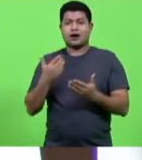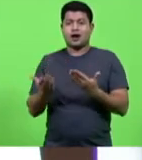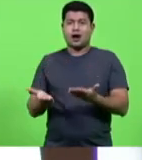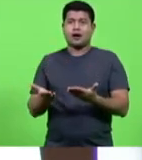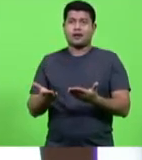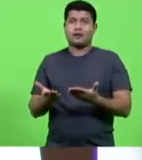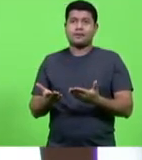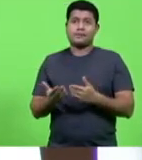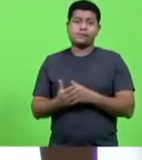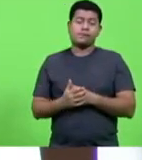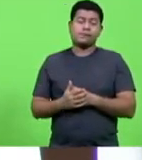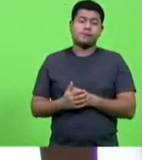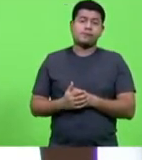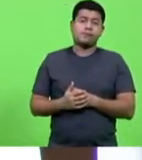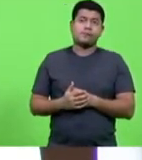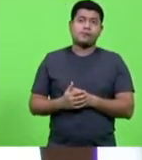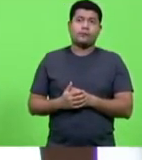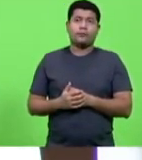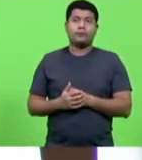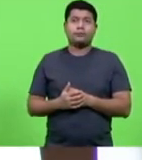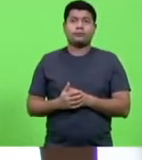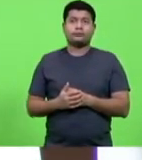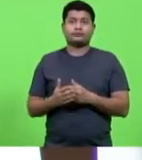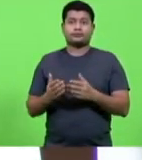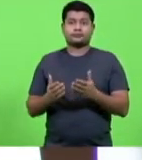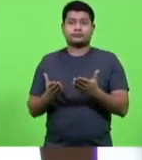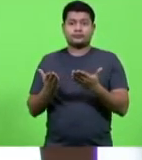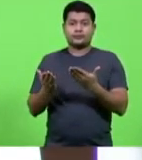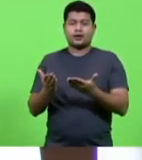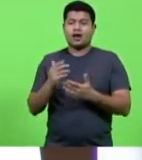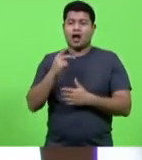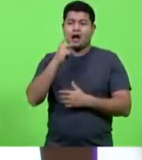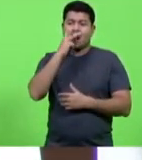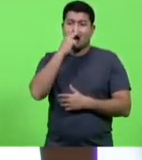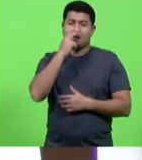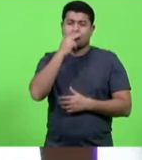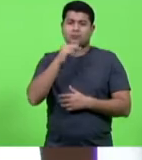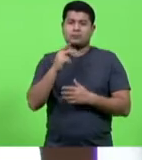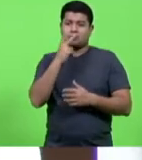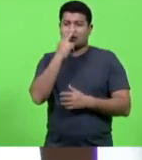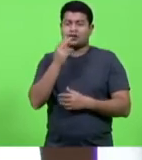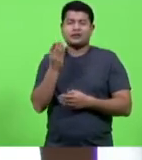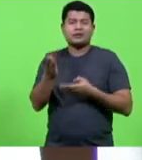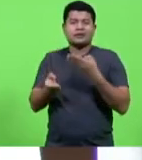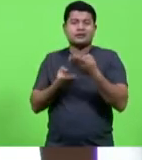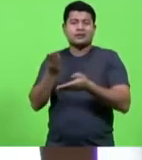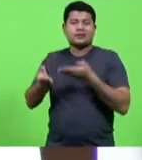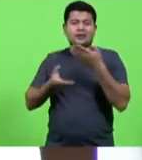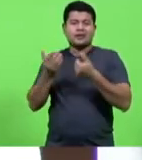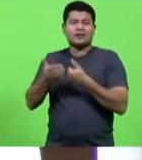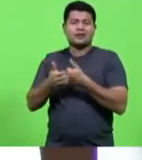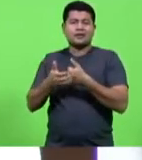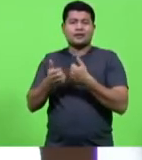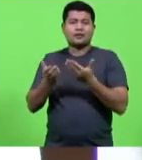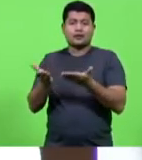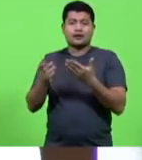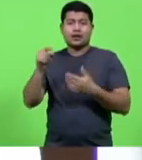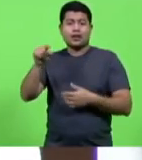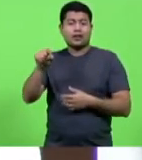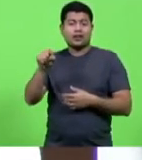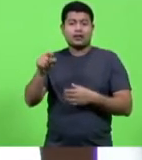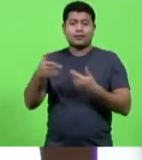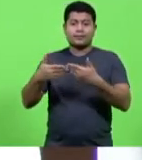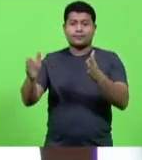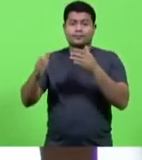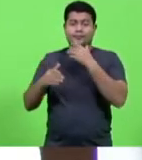que passam mel na chupeta, aí abre lá para conseguir, deputado